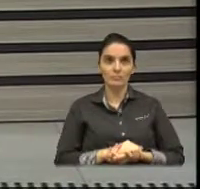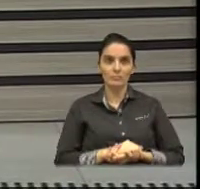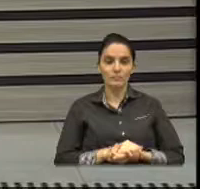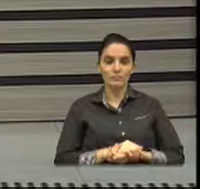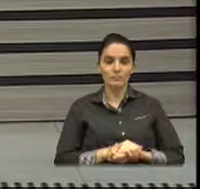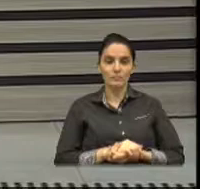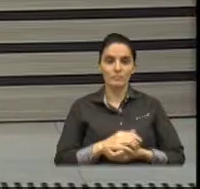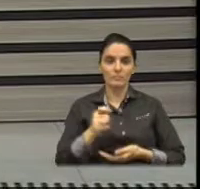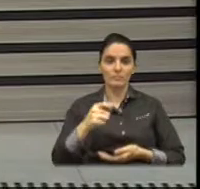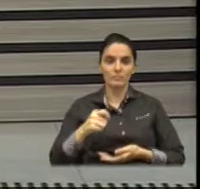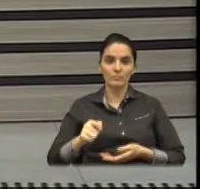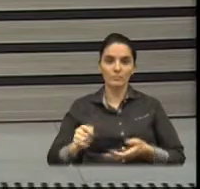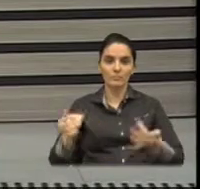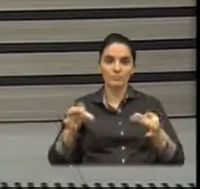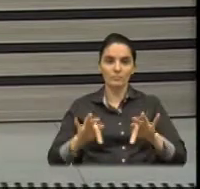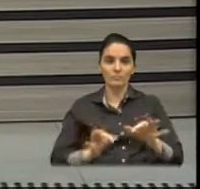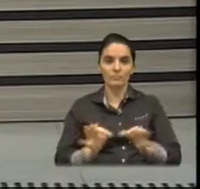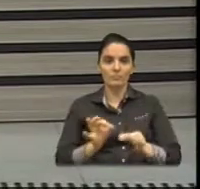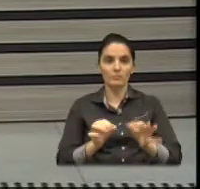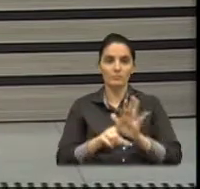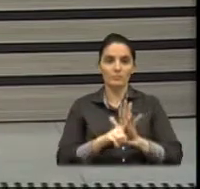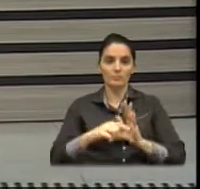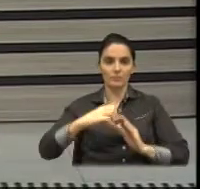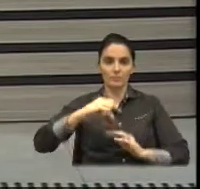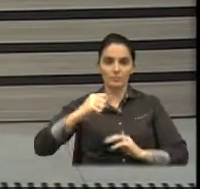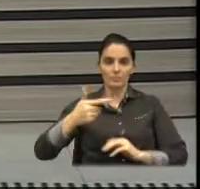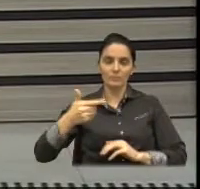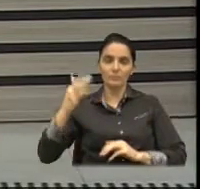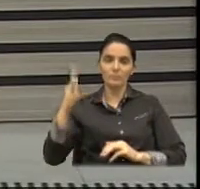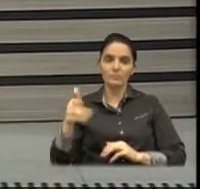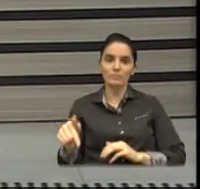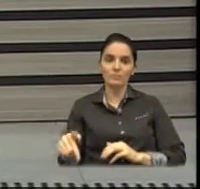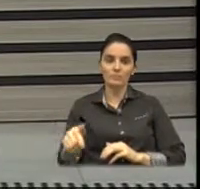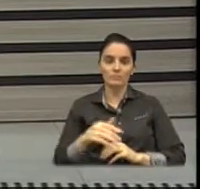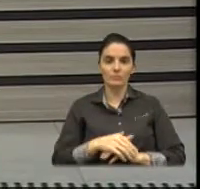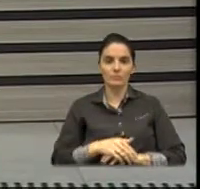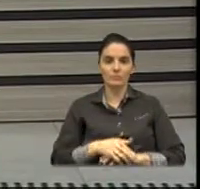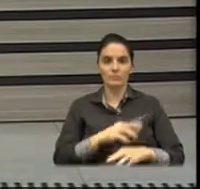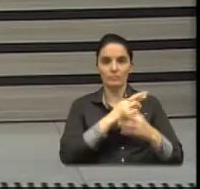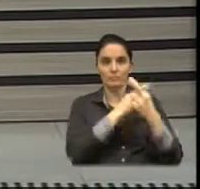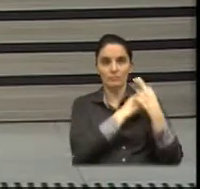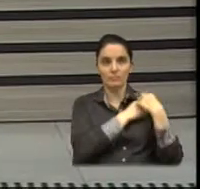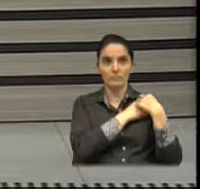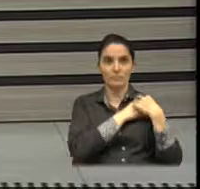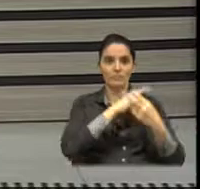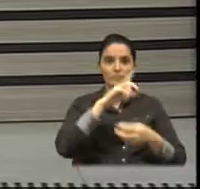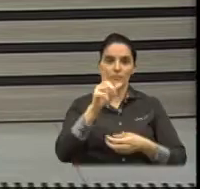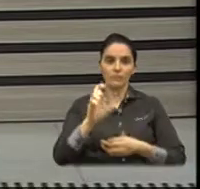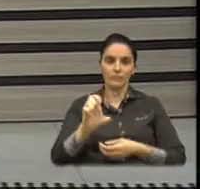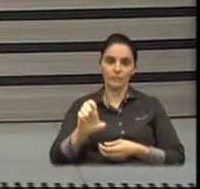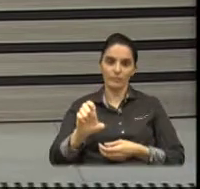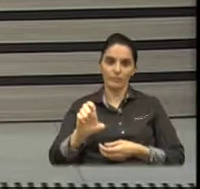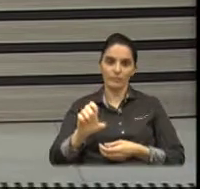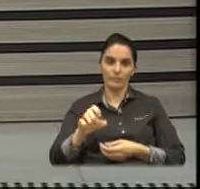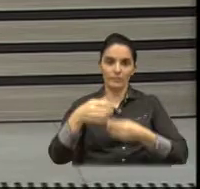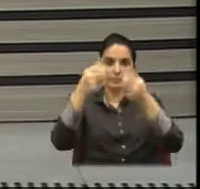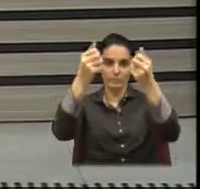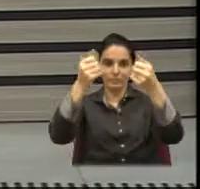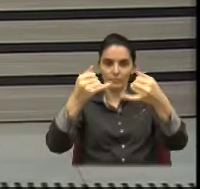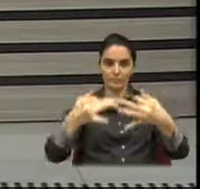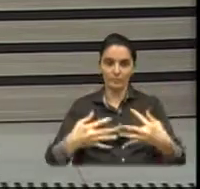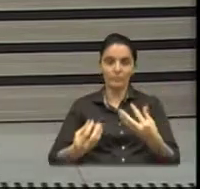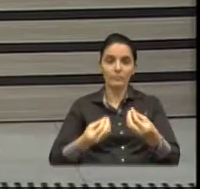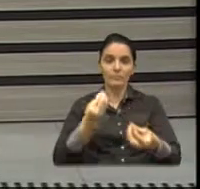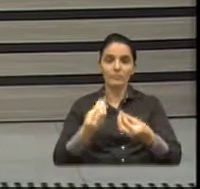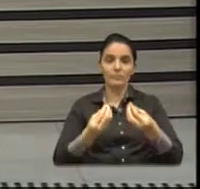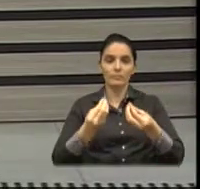Redação final do projeto de lei número 92/17, de autoria do nobre vereador José Roberto Bernardo, que dispõe